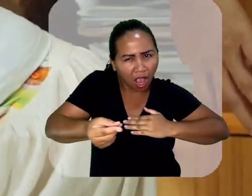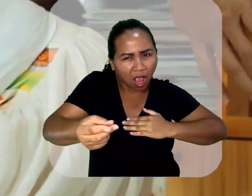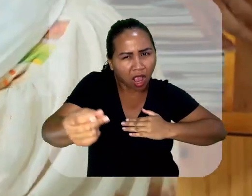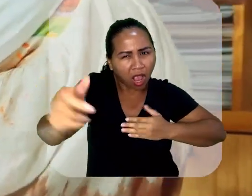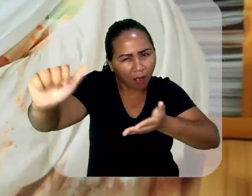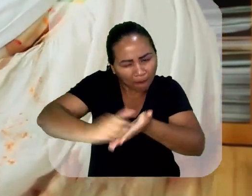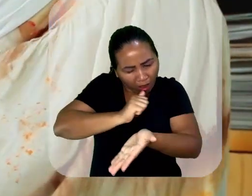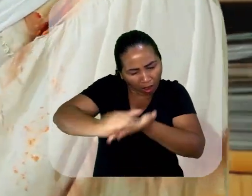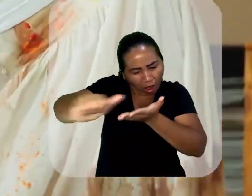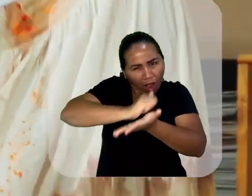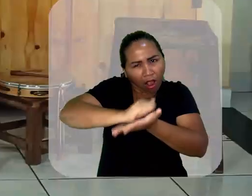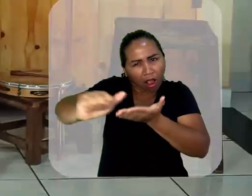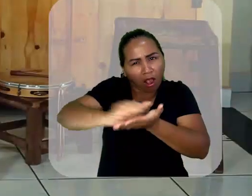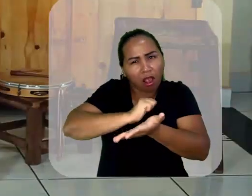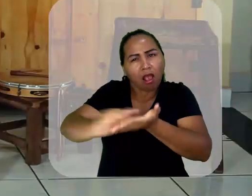lavoura em pé,